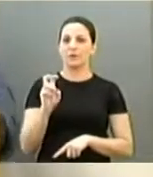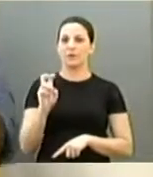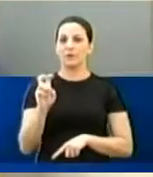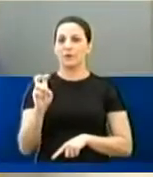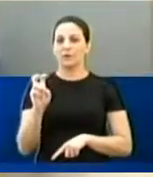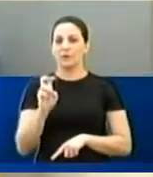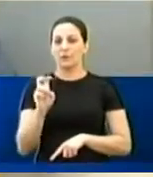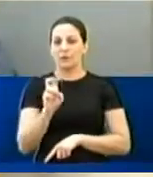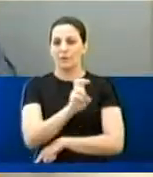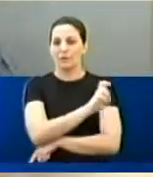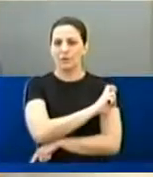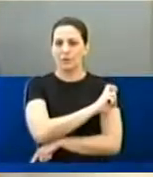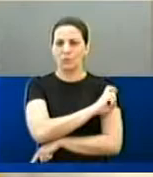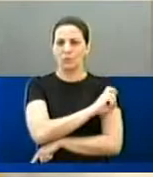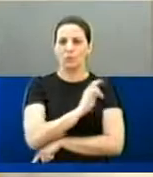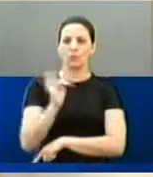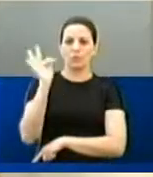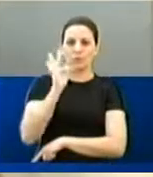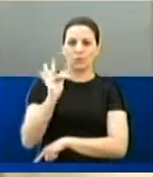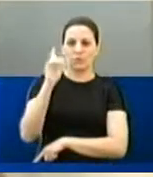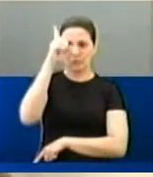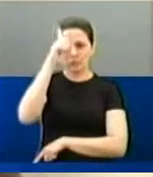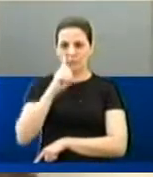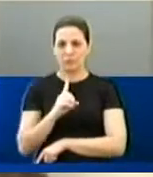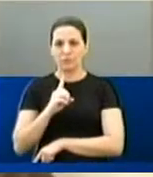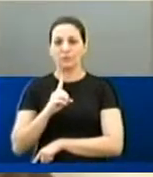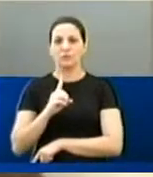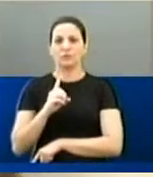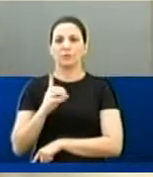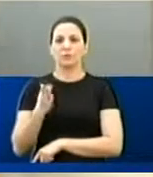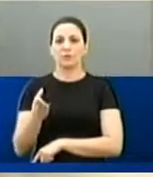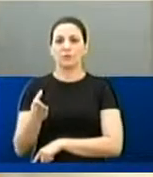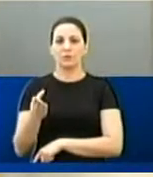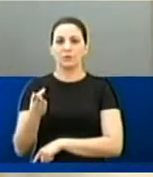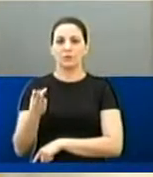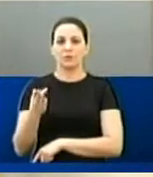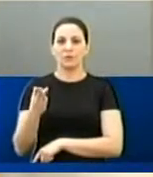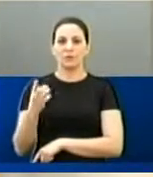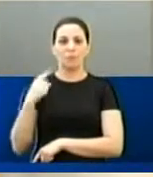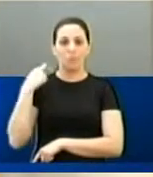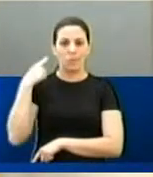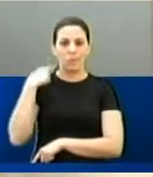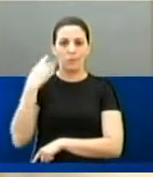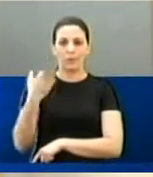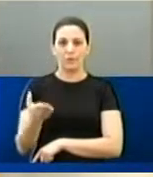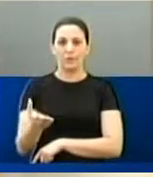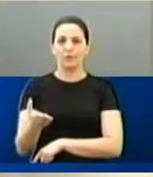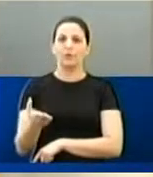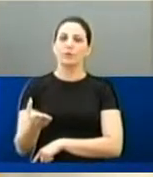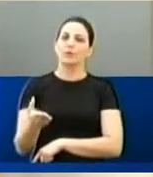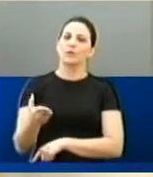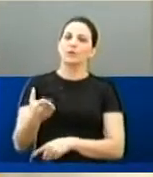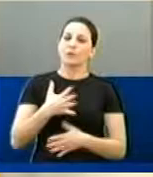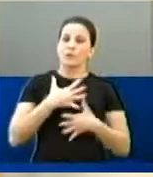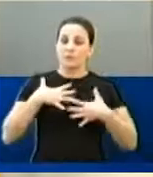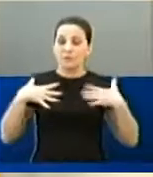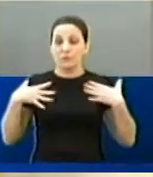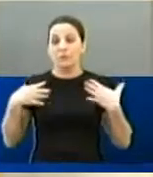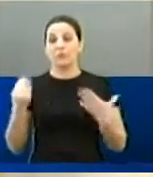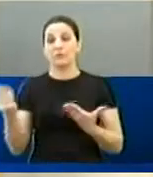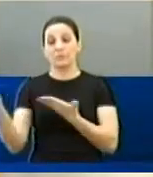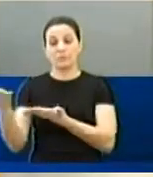de Direito, e nos dá o prazer de contar com a presença de vocês aí.